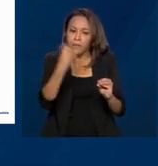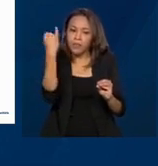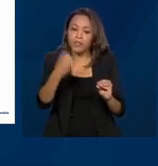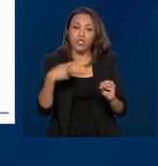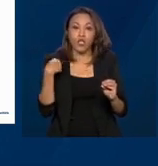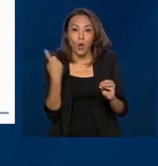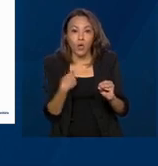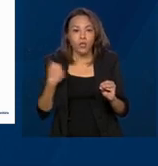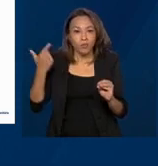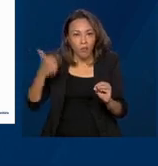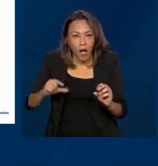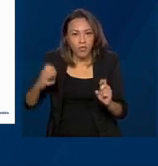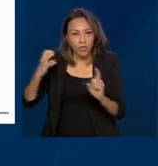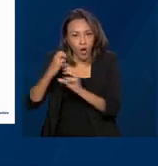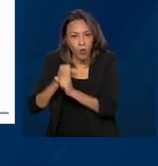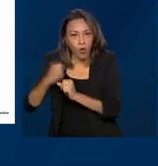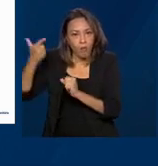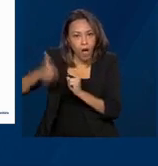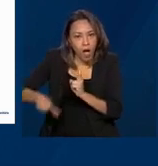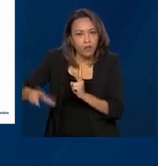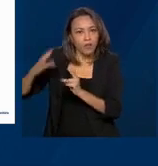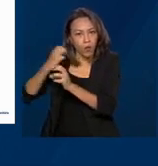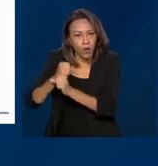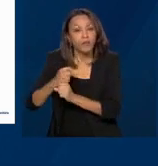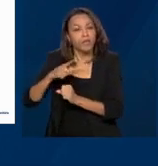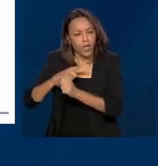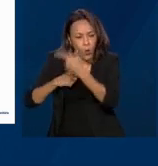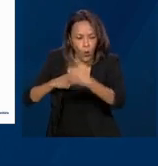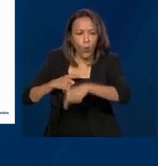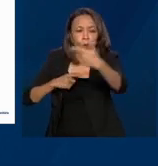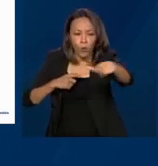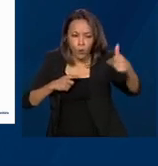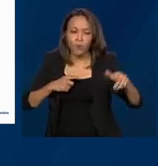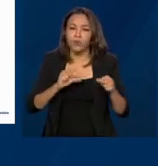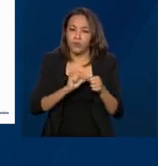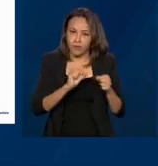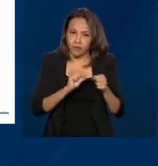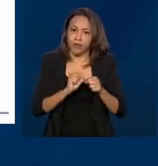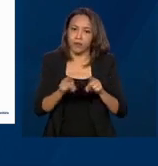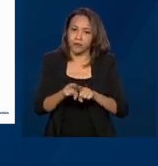esses cálculos, temos mais outros para fazer, como o Gustavo disse, nós